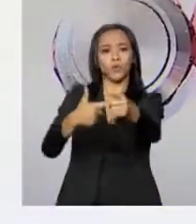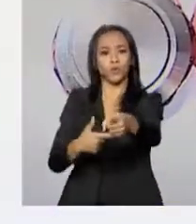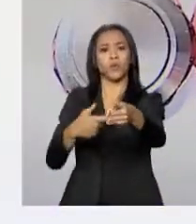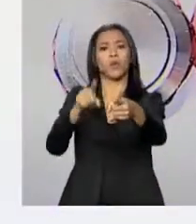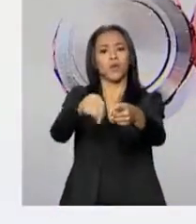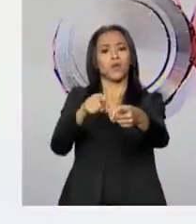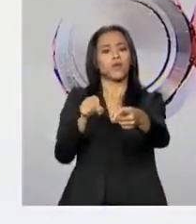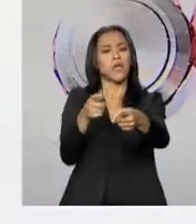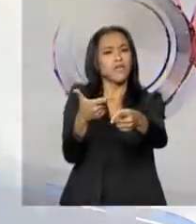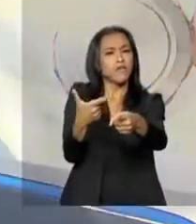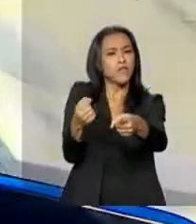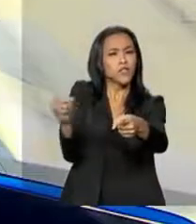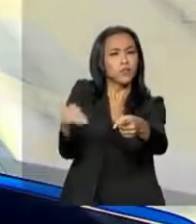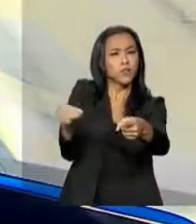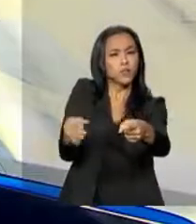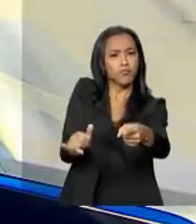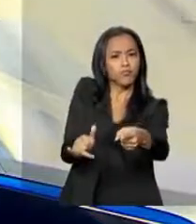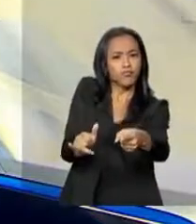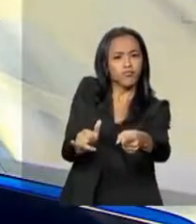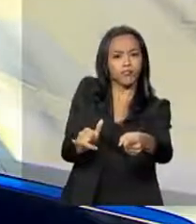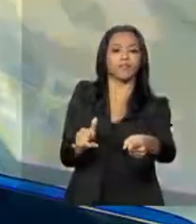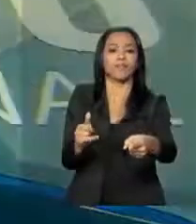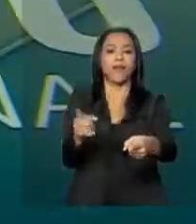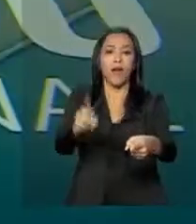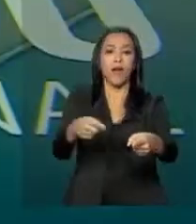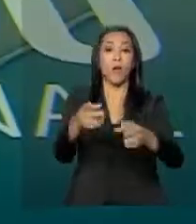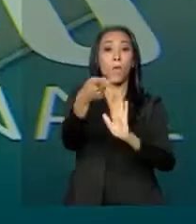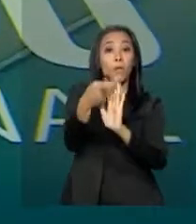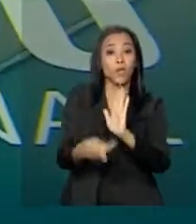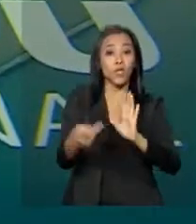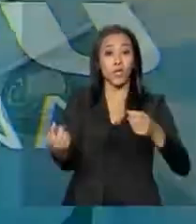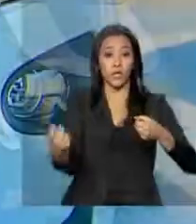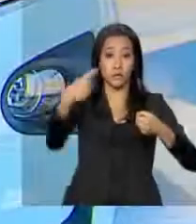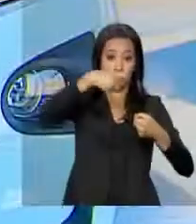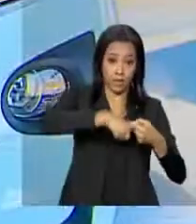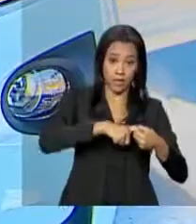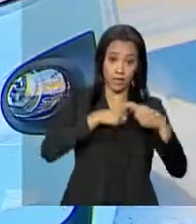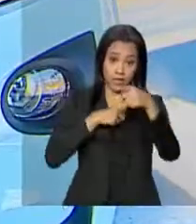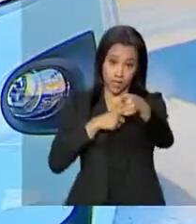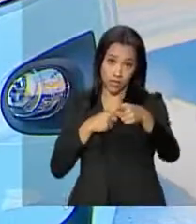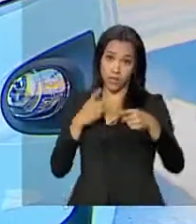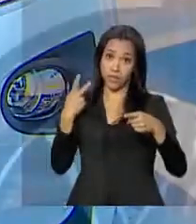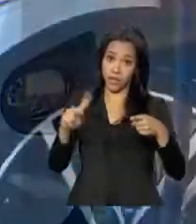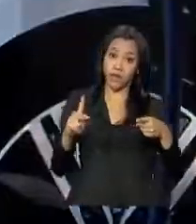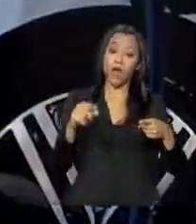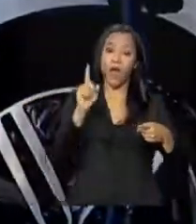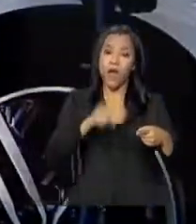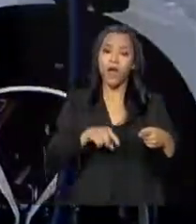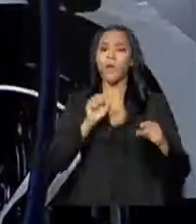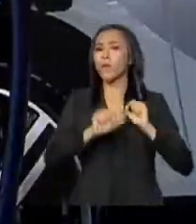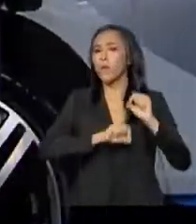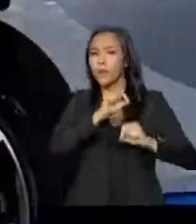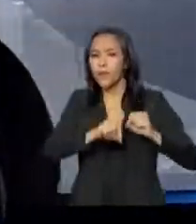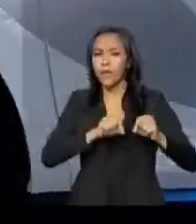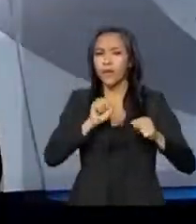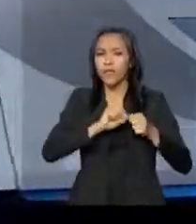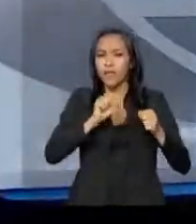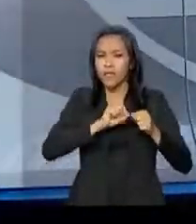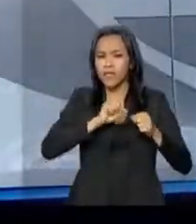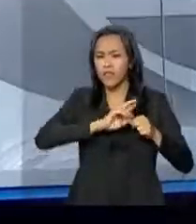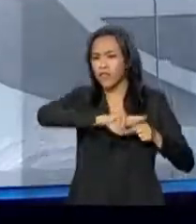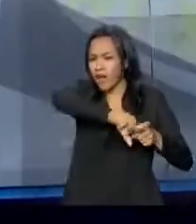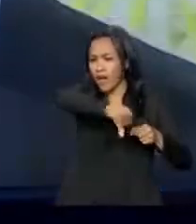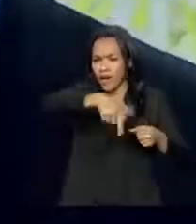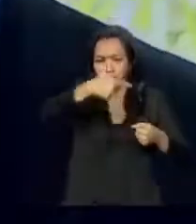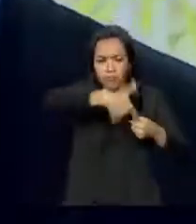em 20 minutos. O projeto, em parceria com a Companhia de Energia do Paraná, é construir uma rede de eletropostos